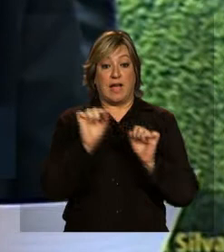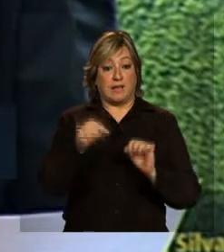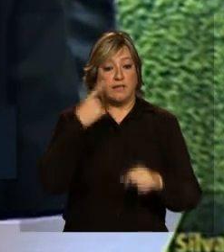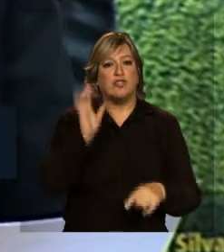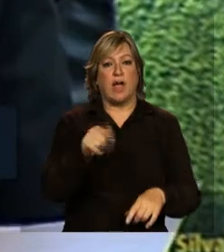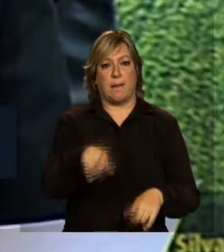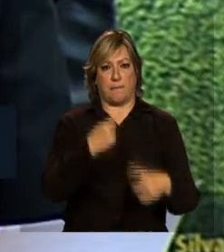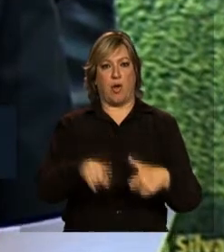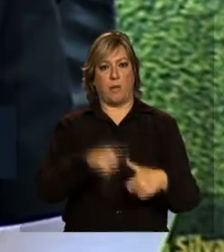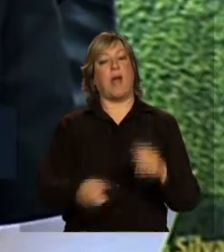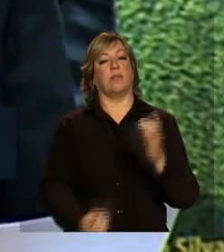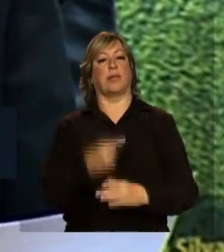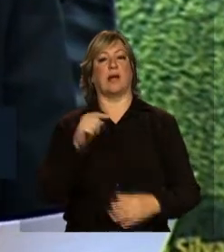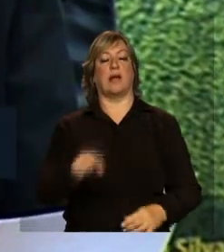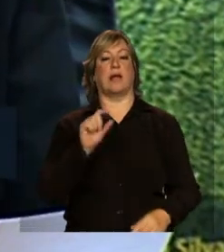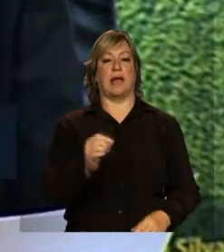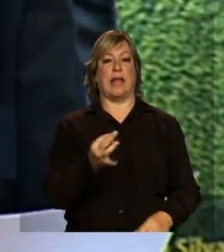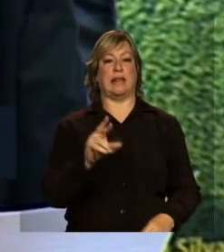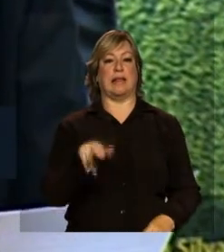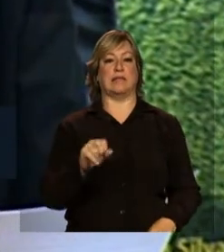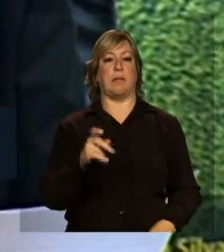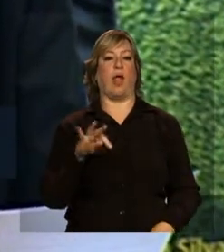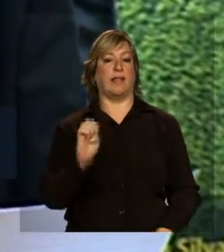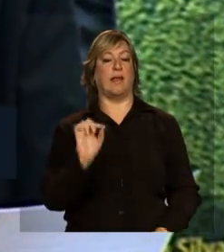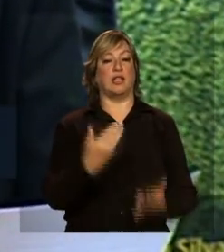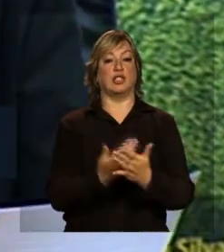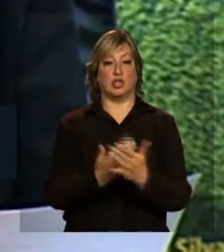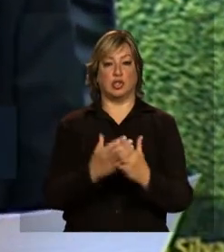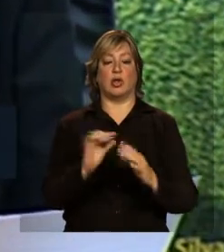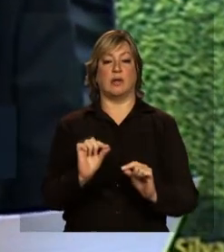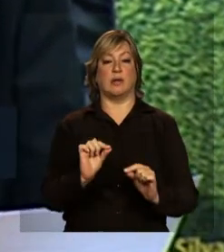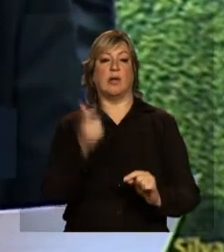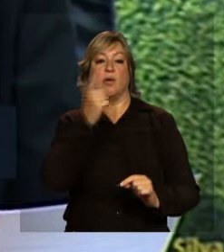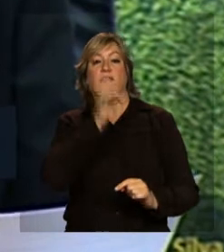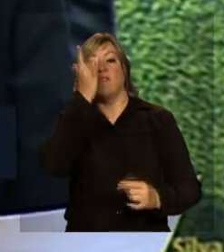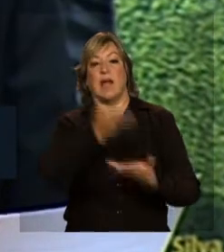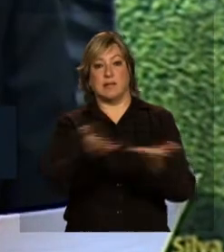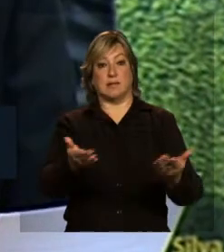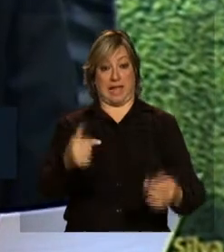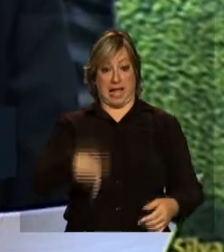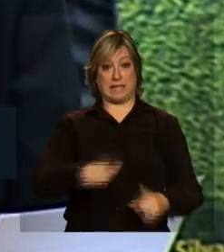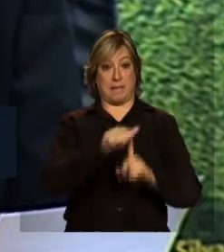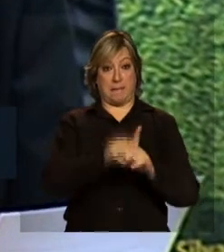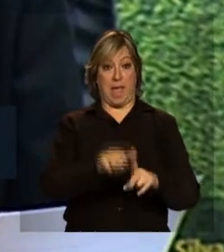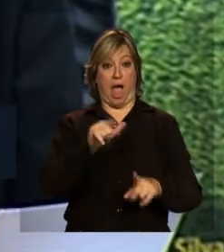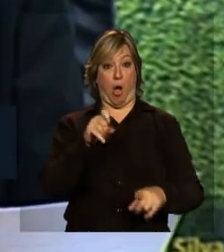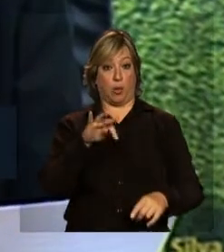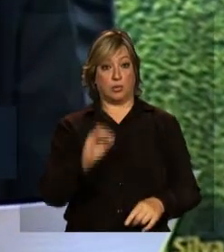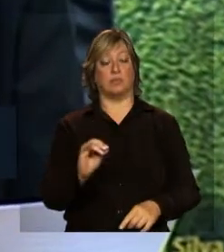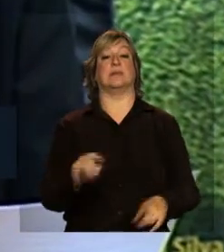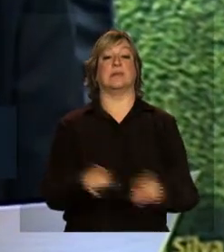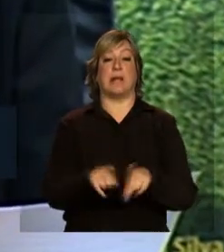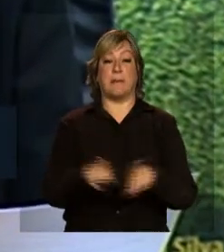lançada a meta do transporte escolar acessível. Nós podemos afirmar que, neste mês de agosto,